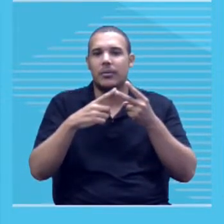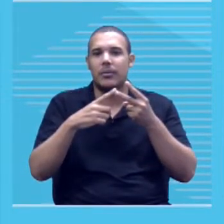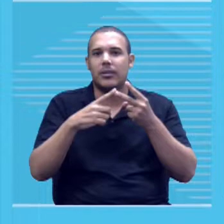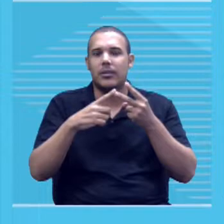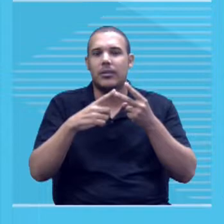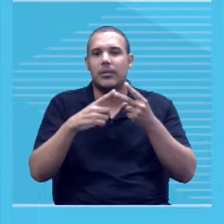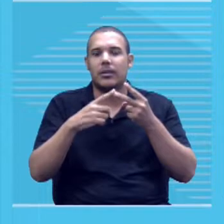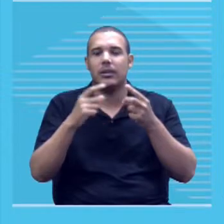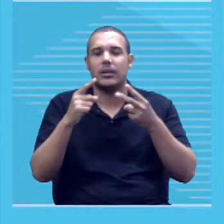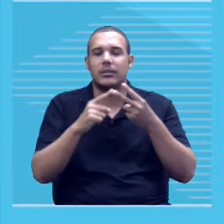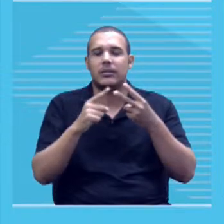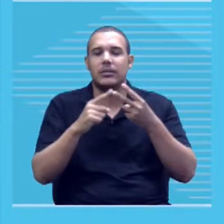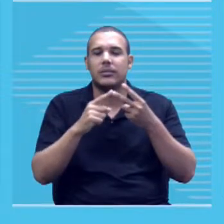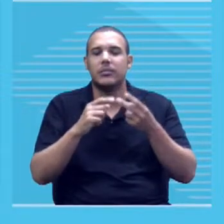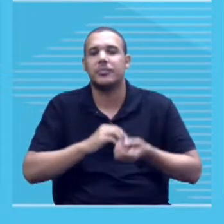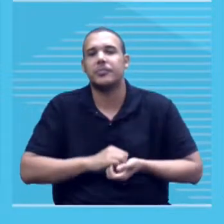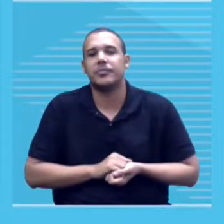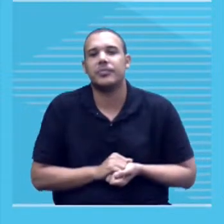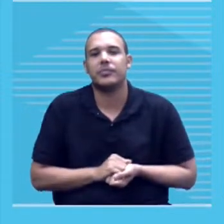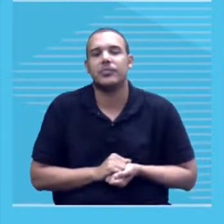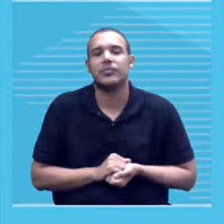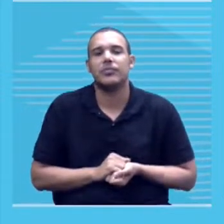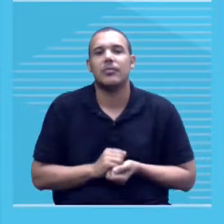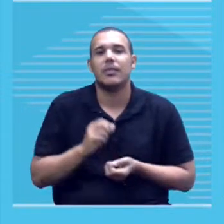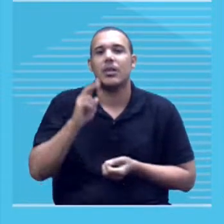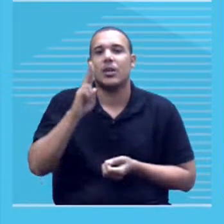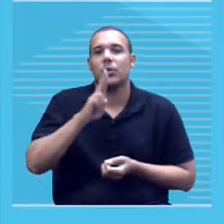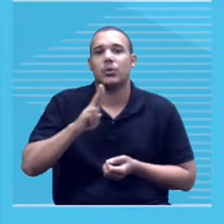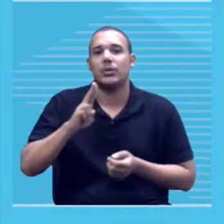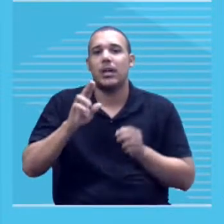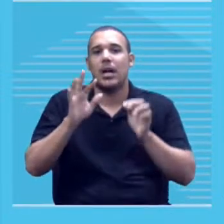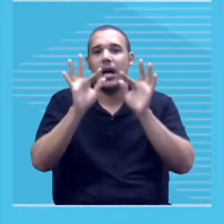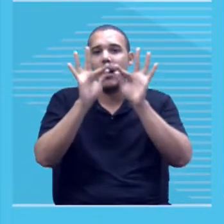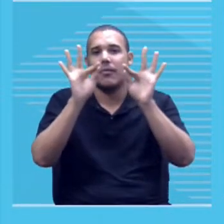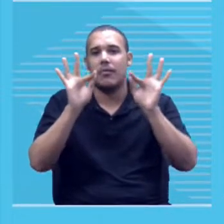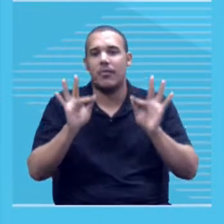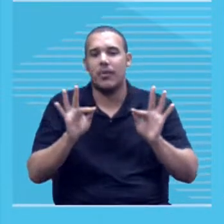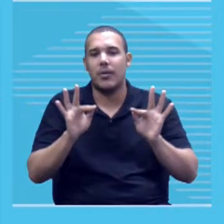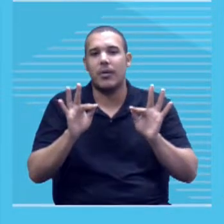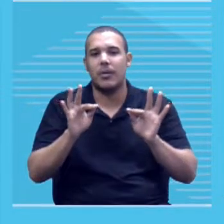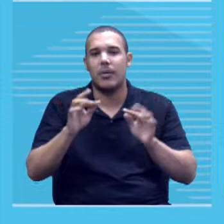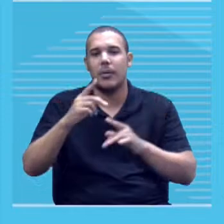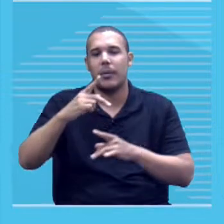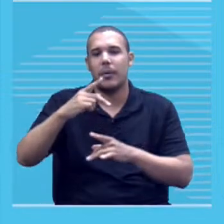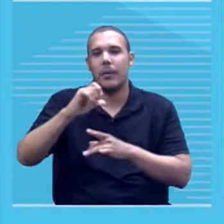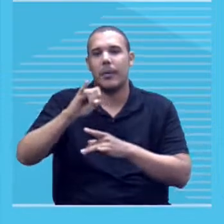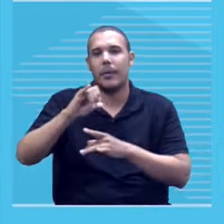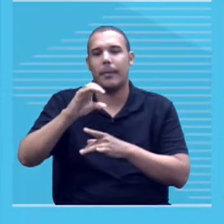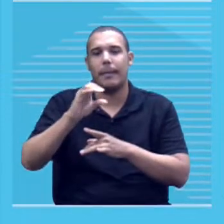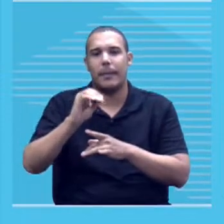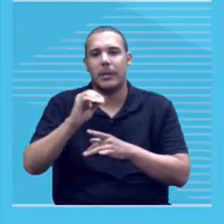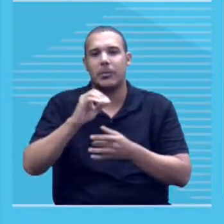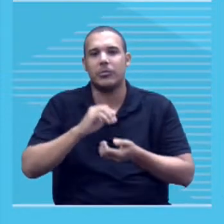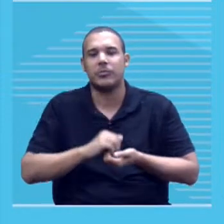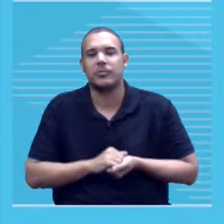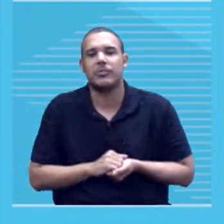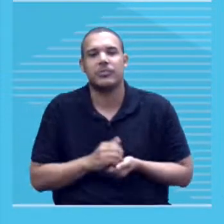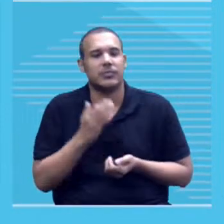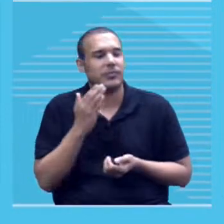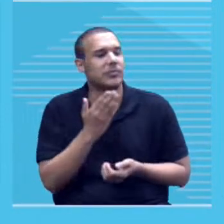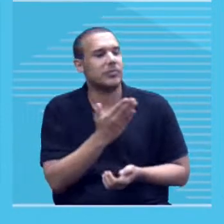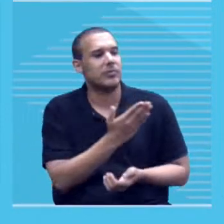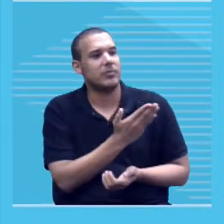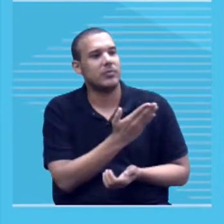E a segunda parte da questão é usar a equação da potência, que a gente já viu, que é o π. Potência é igual a